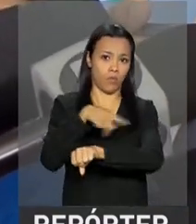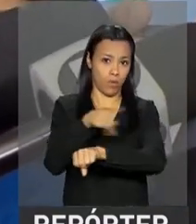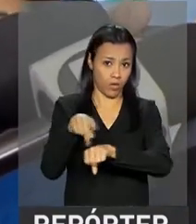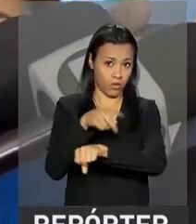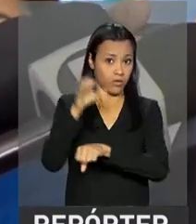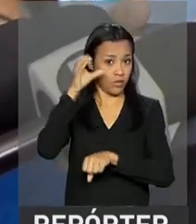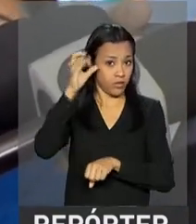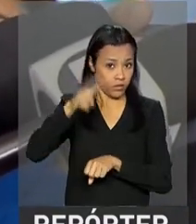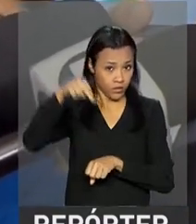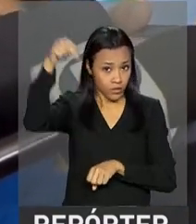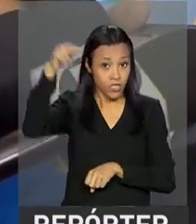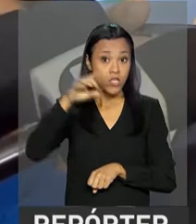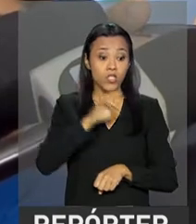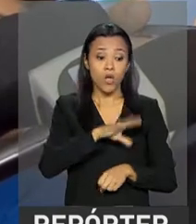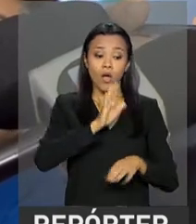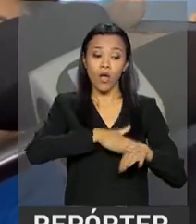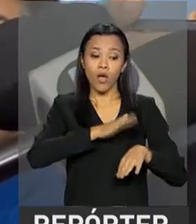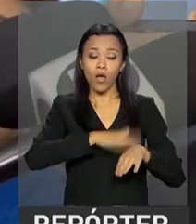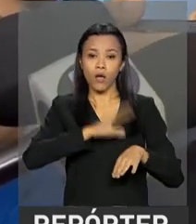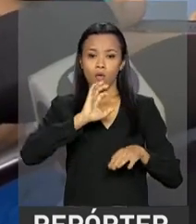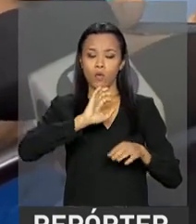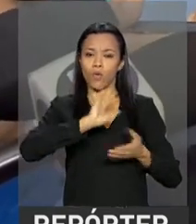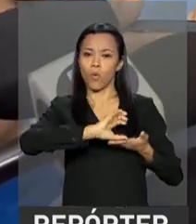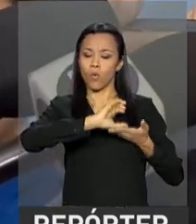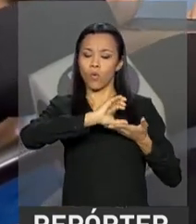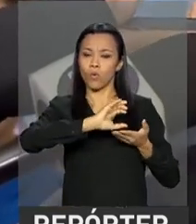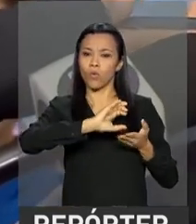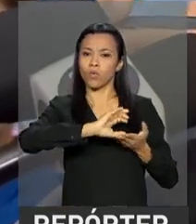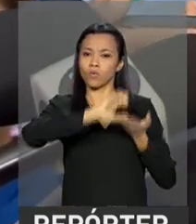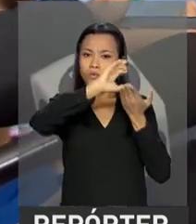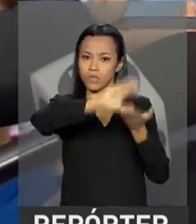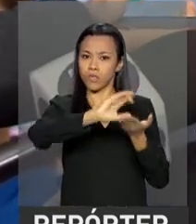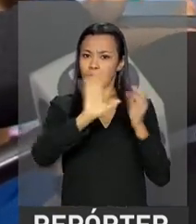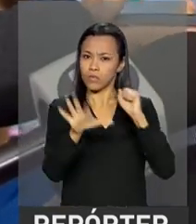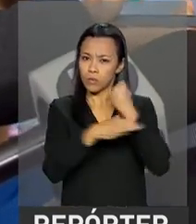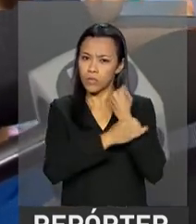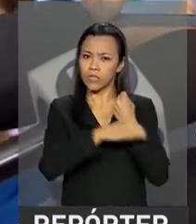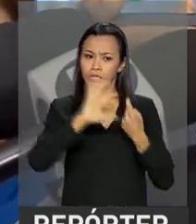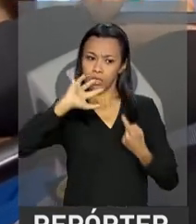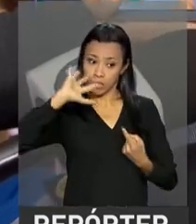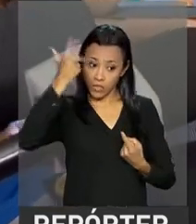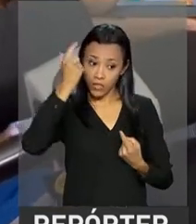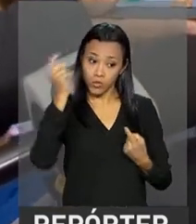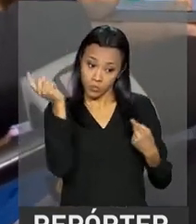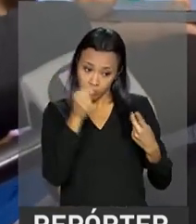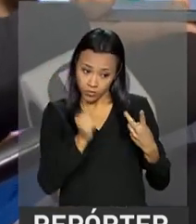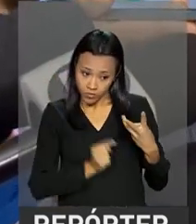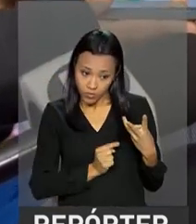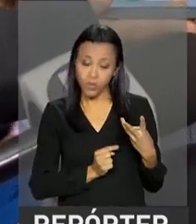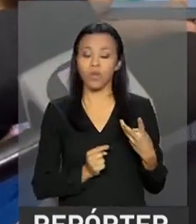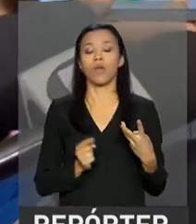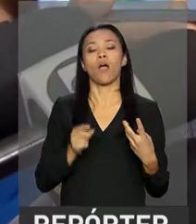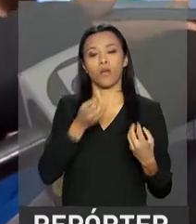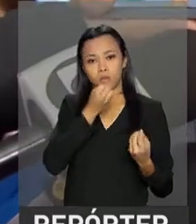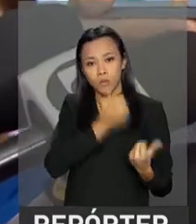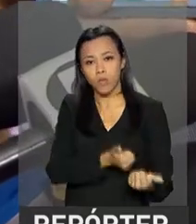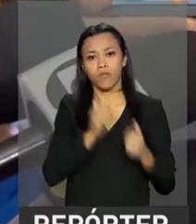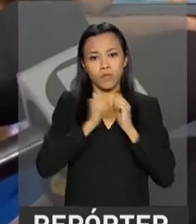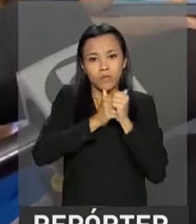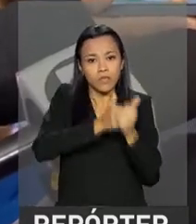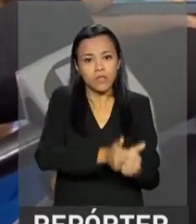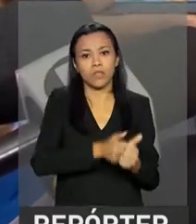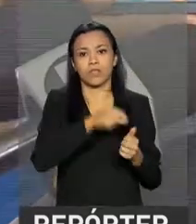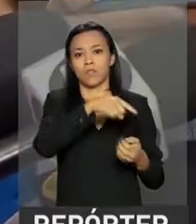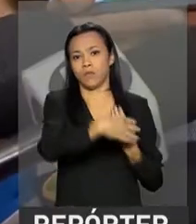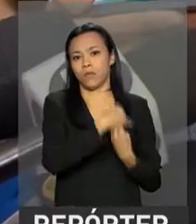que são decididas no Conselho de Segurança. Eu acho que o que é importante para resolver, o que é essencial para resolver esse ponto